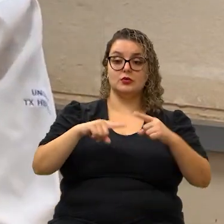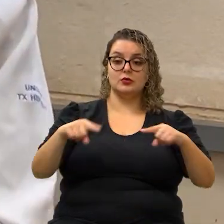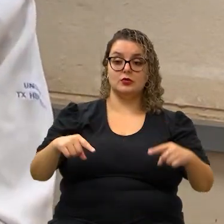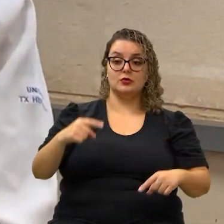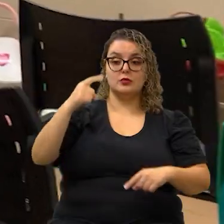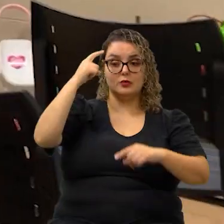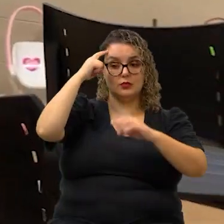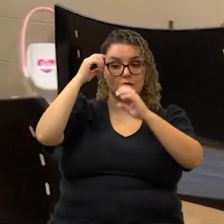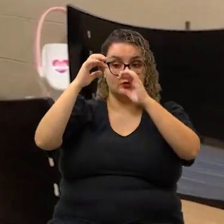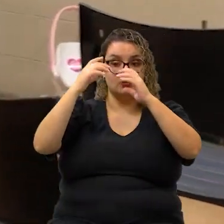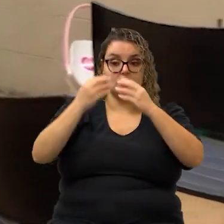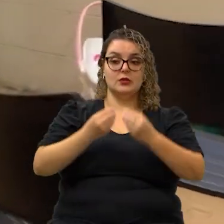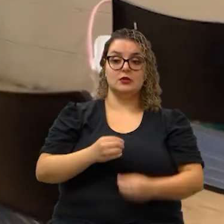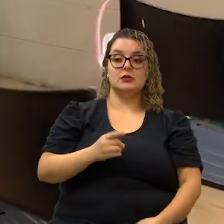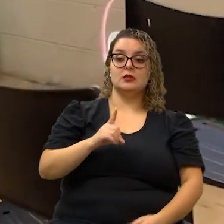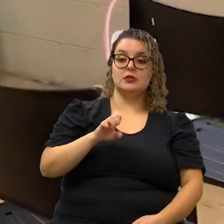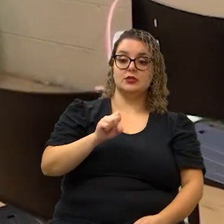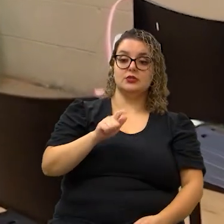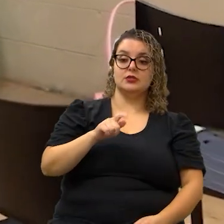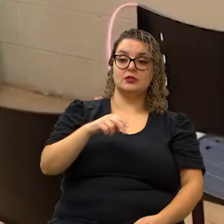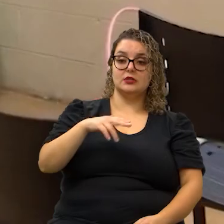pela deposição.